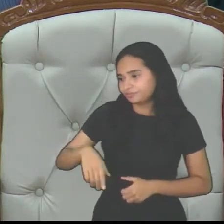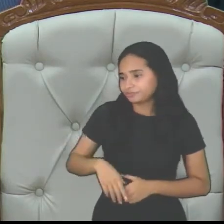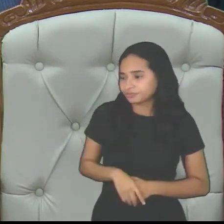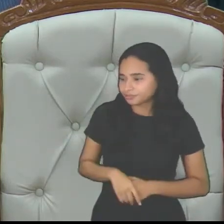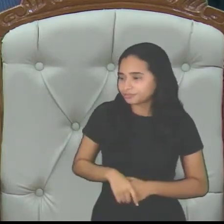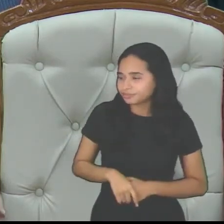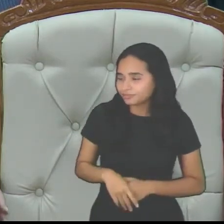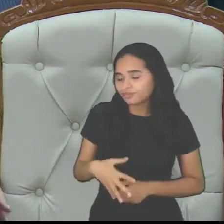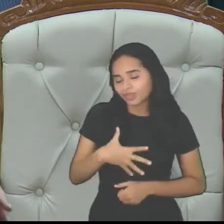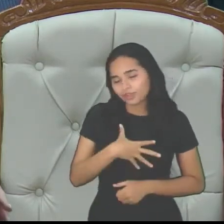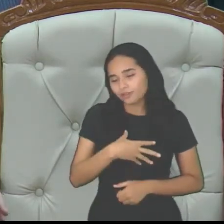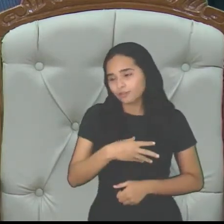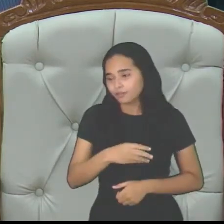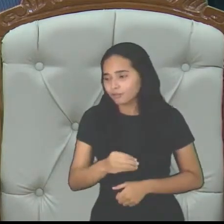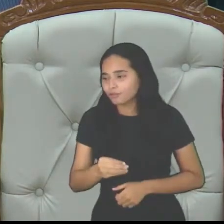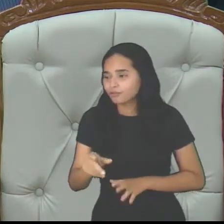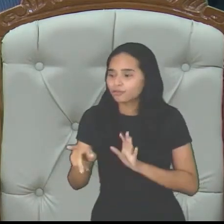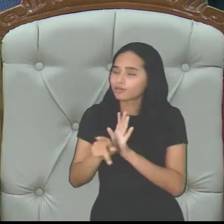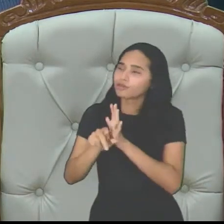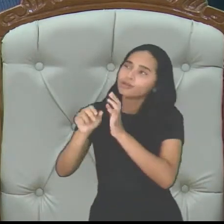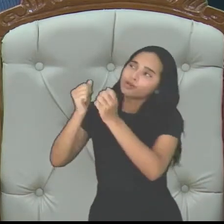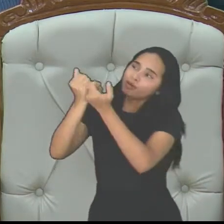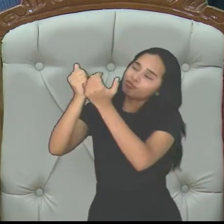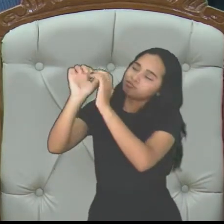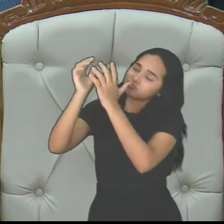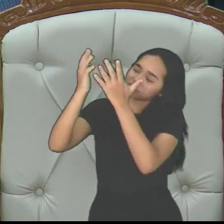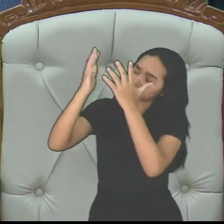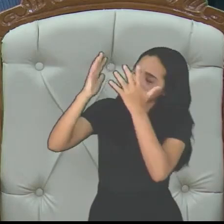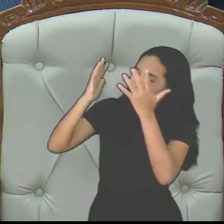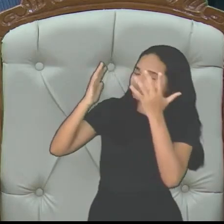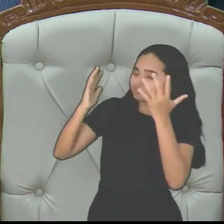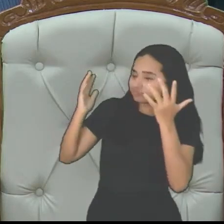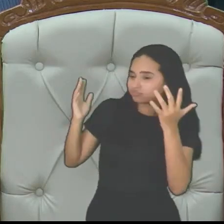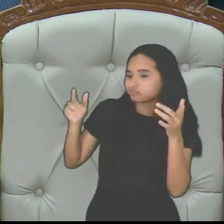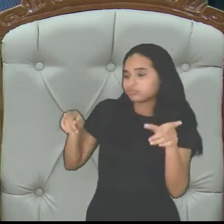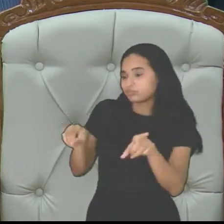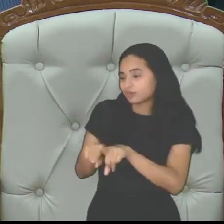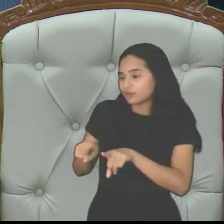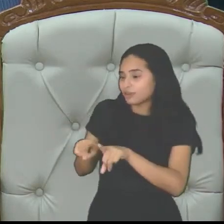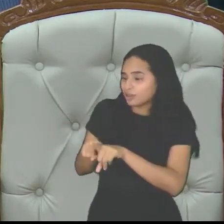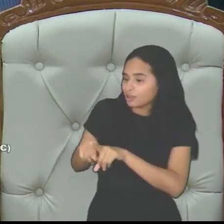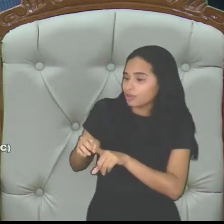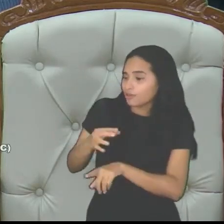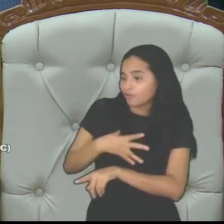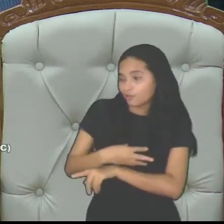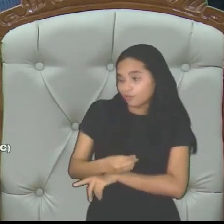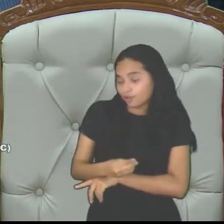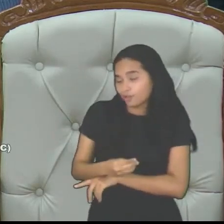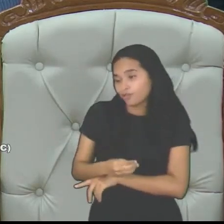sois filhos da luz e filhos do dia.